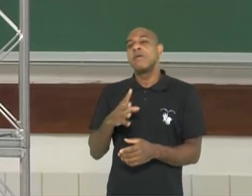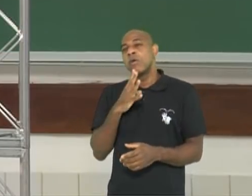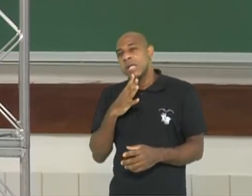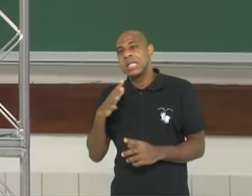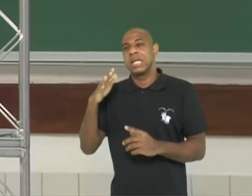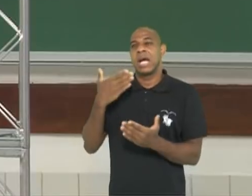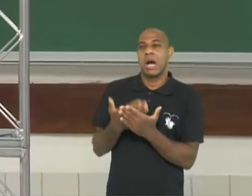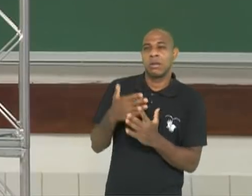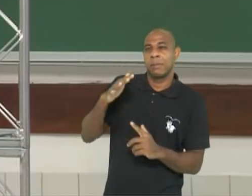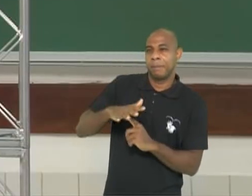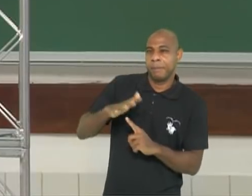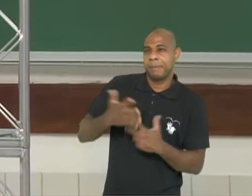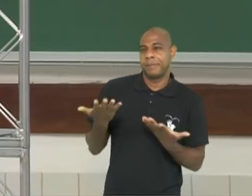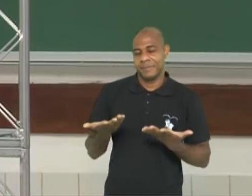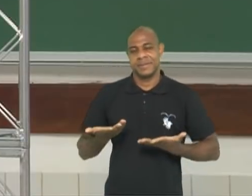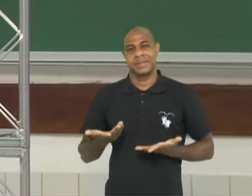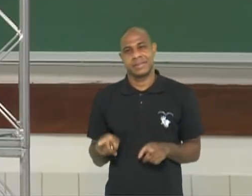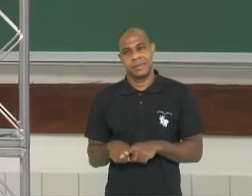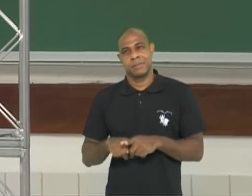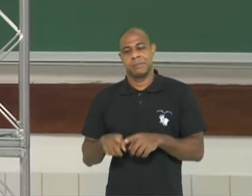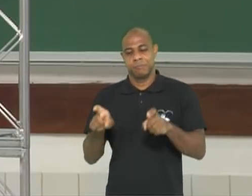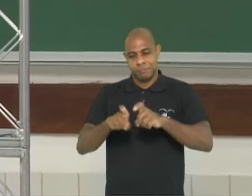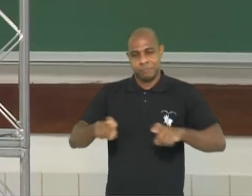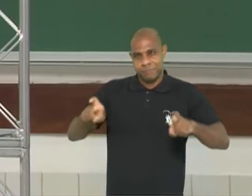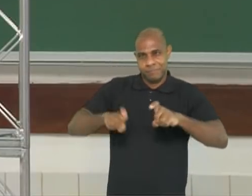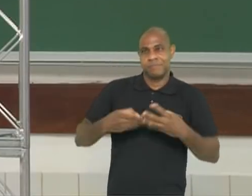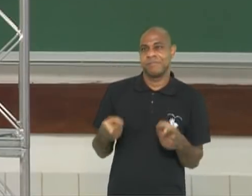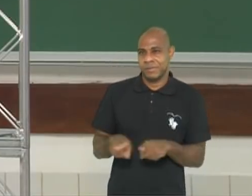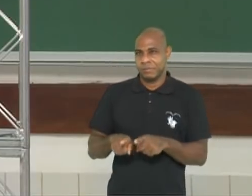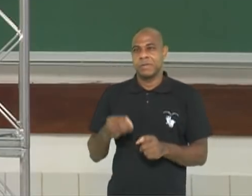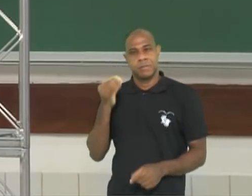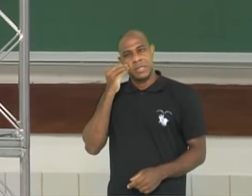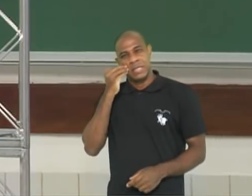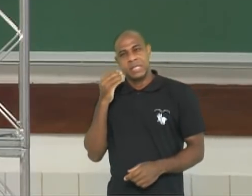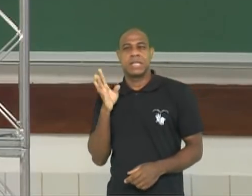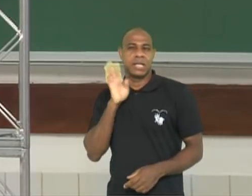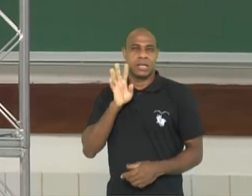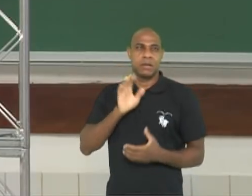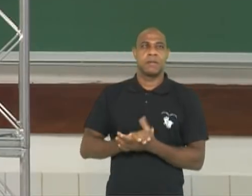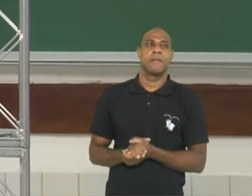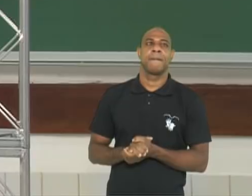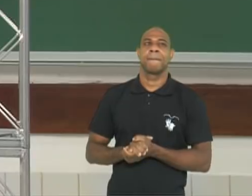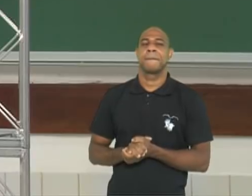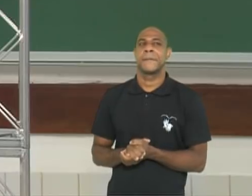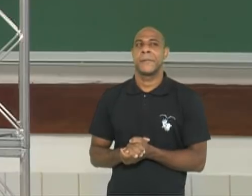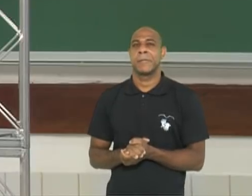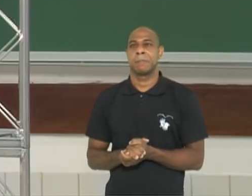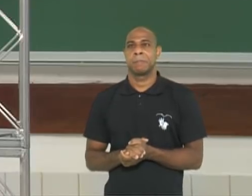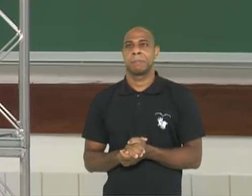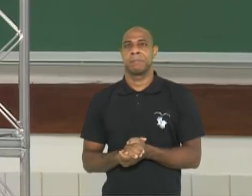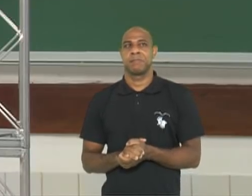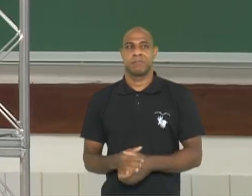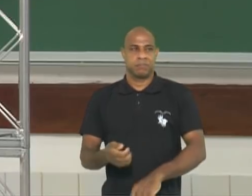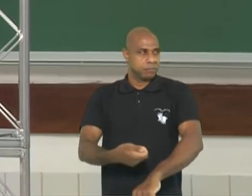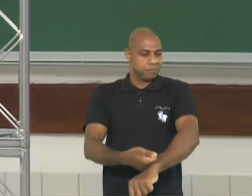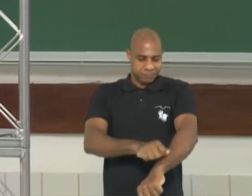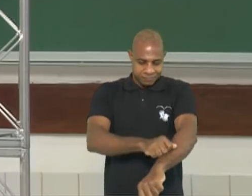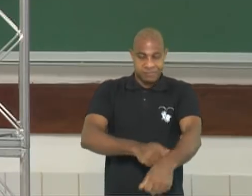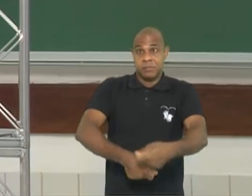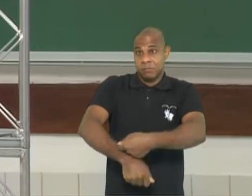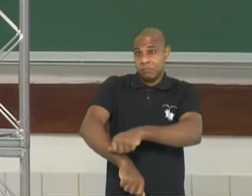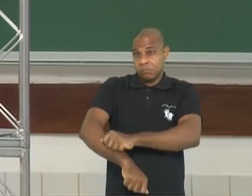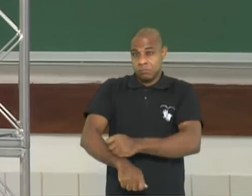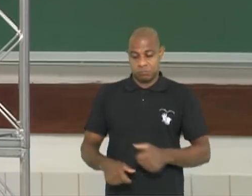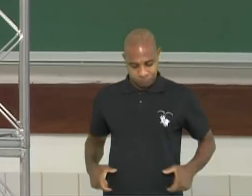Paraná, sendo um universo digital pedagógico, uma experiência muito bacana. Sem mais delongas, como diriam os mais antigos, dobrem